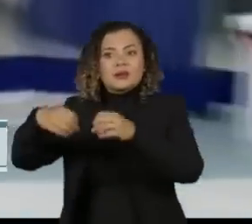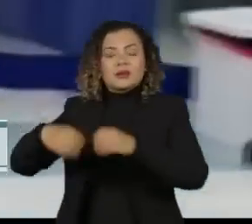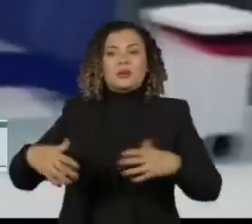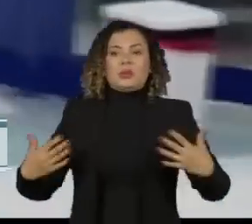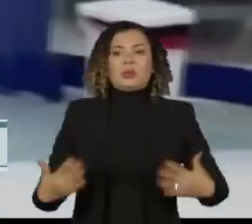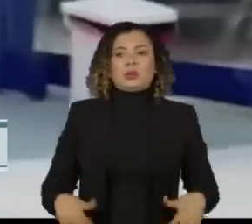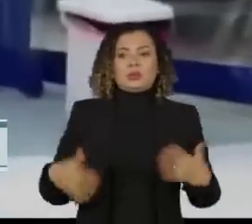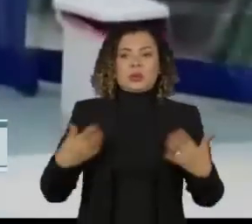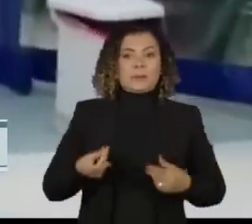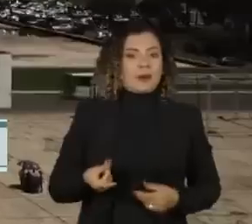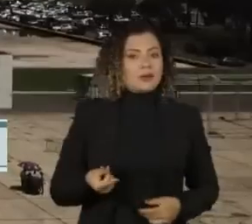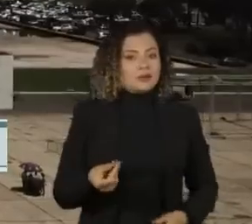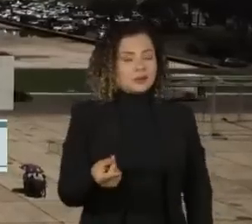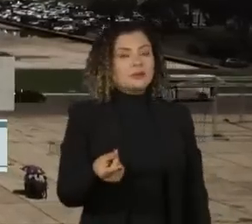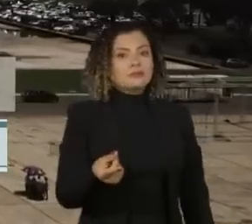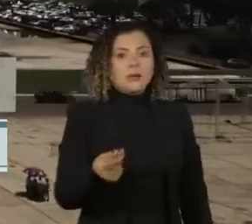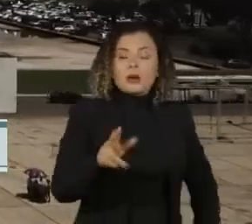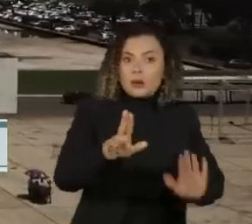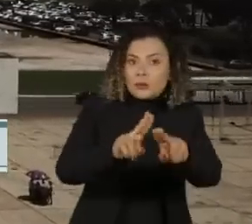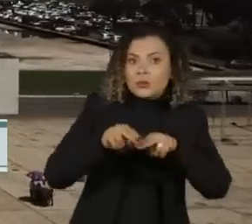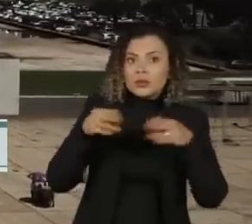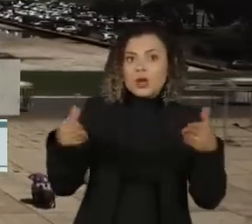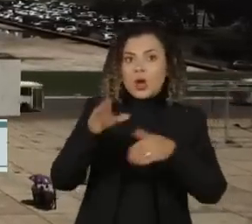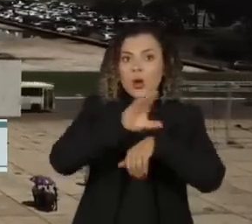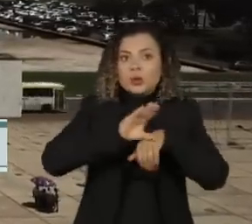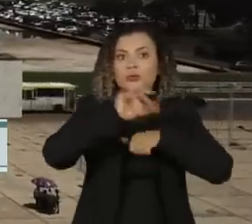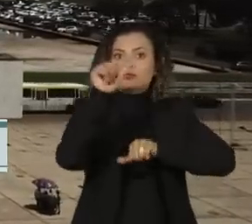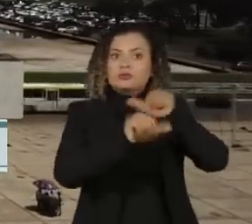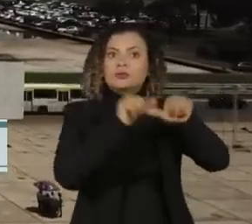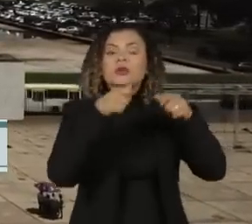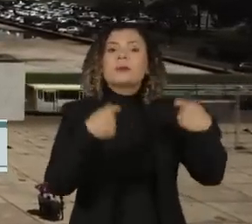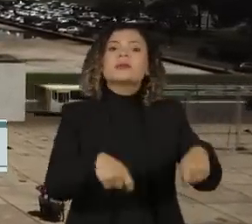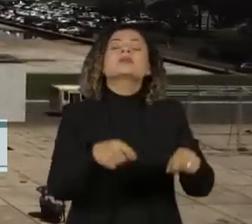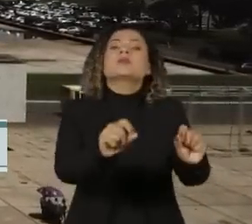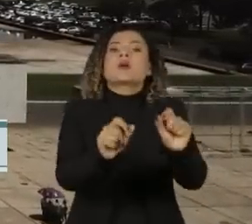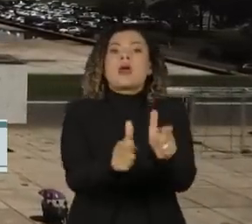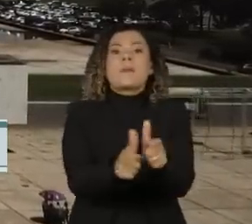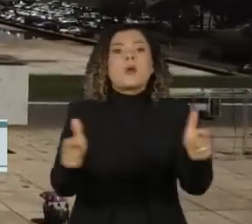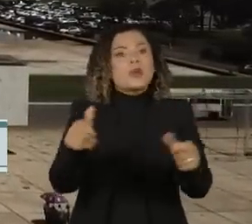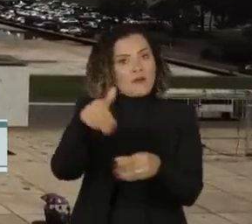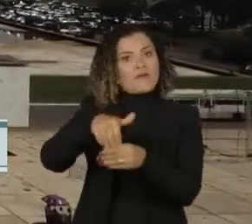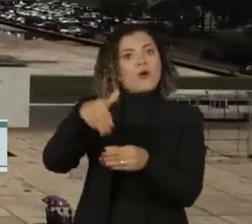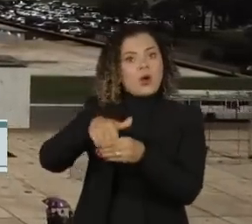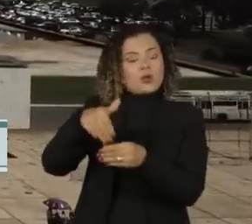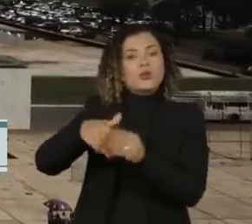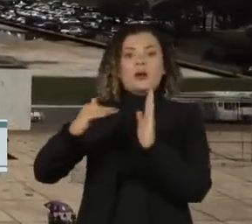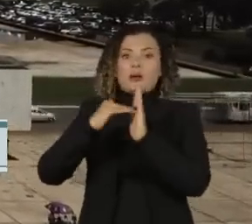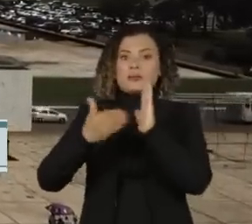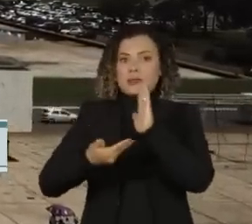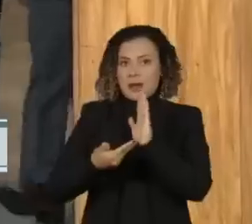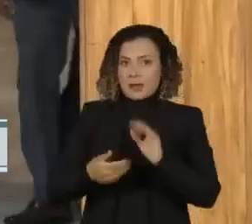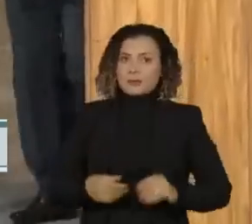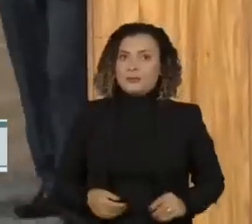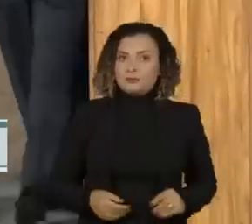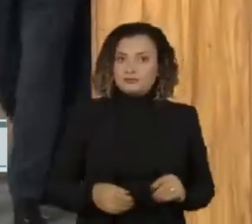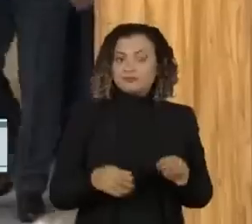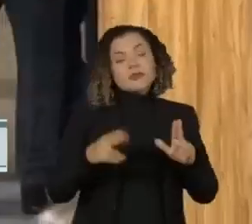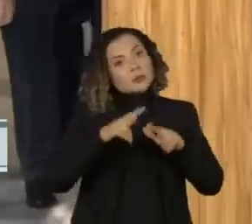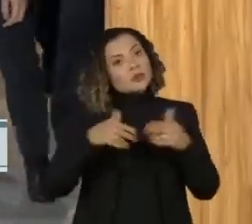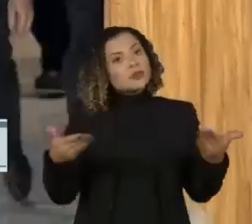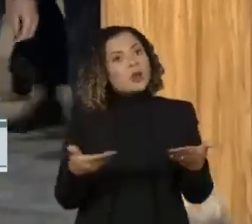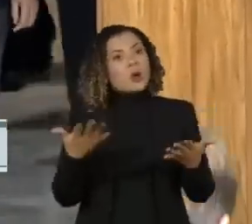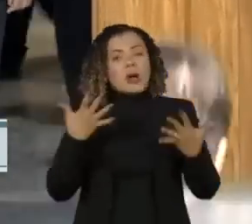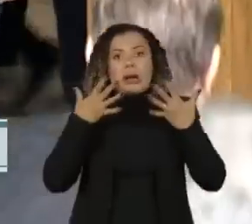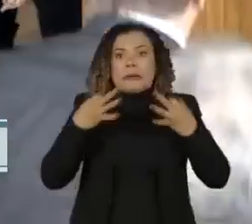ser permanentes para mudar a constituição é preciso ter maioria dos votos na Câmara e no senado com